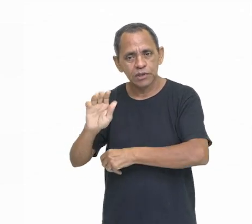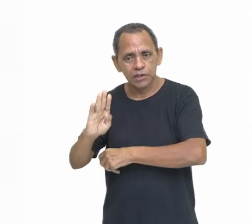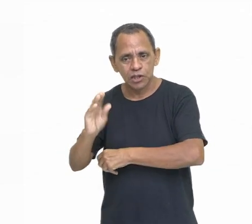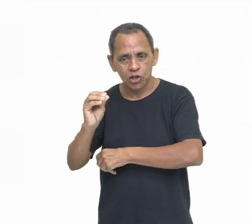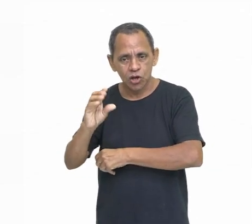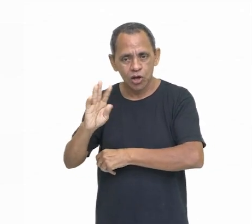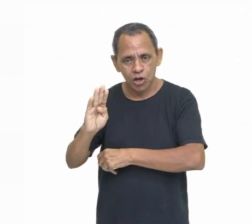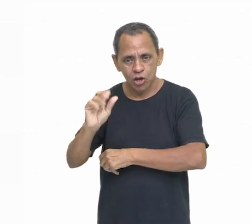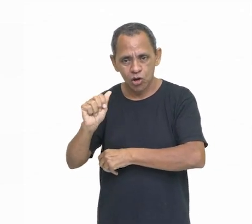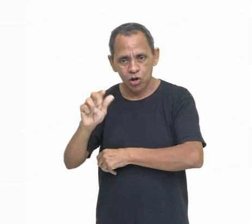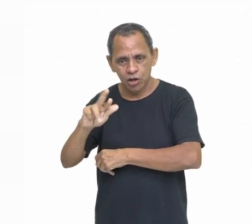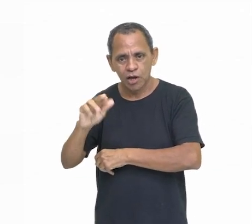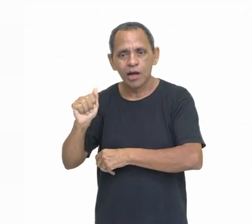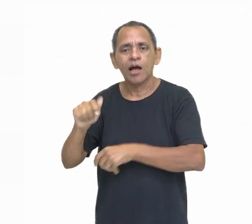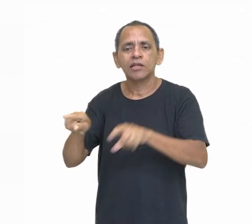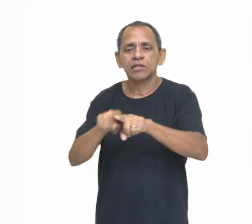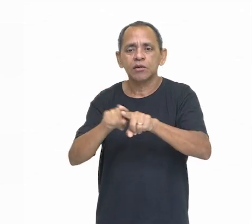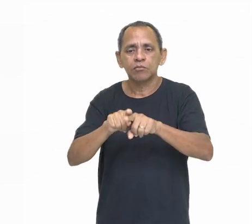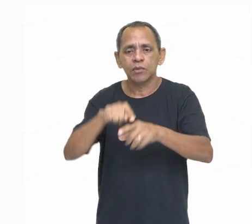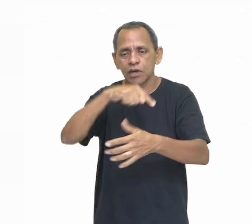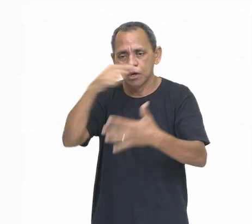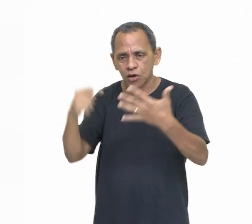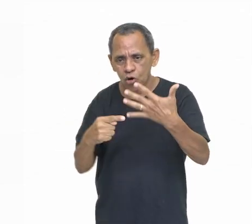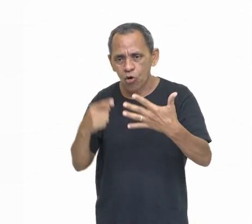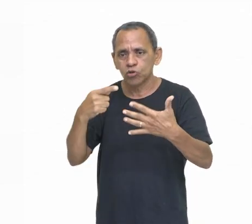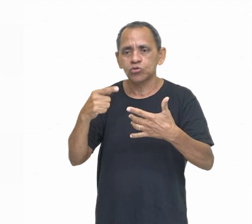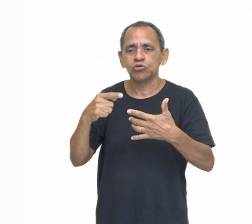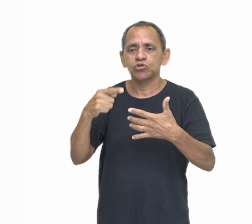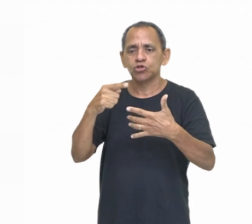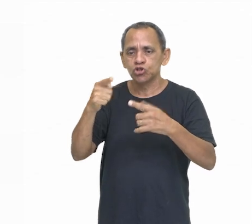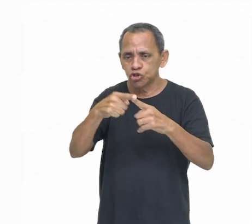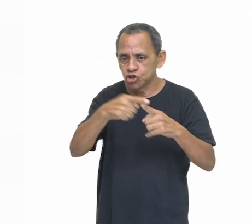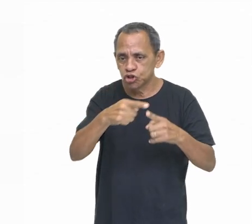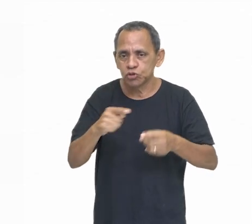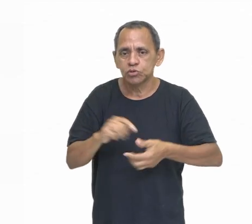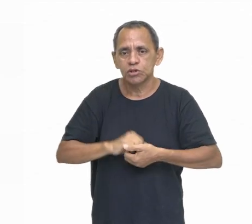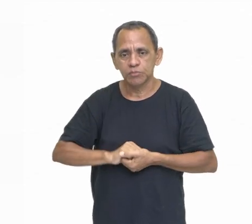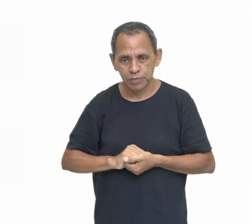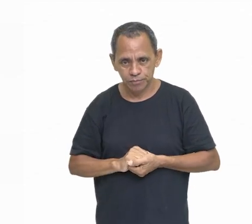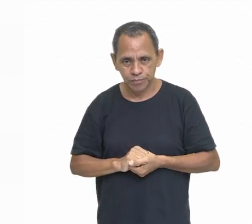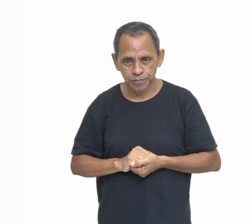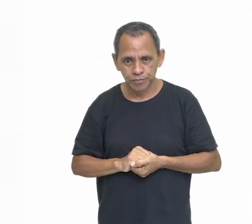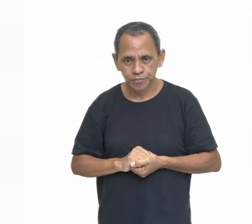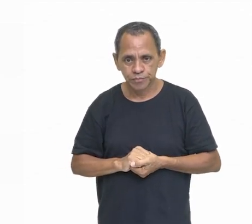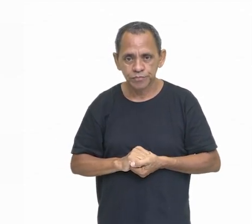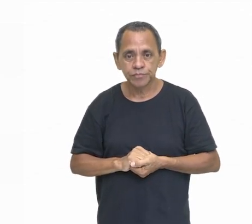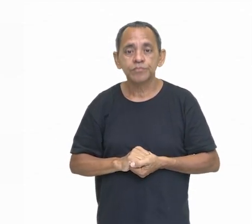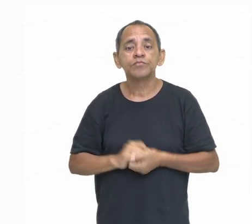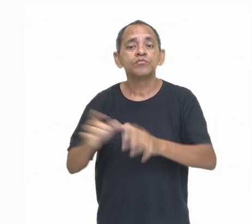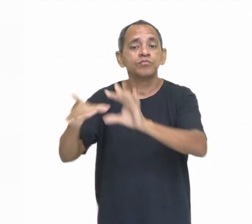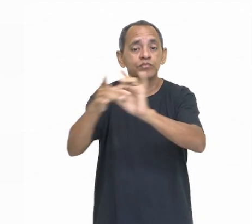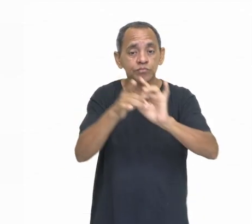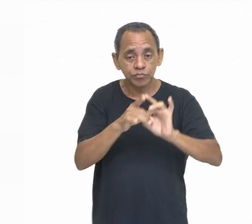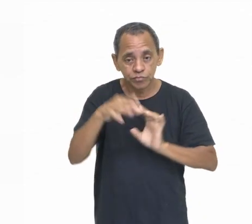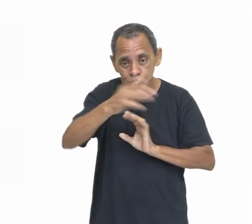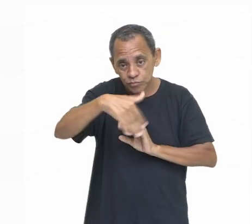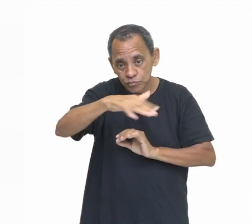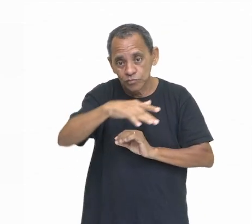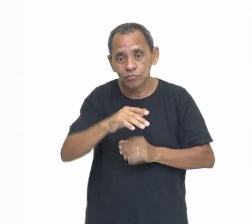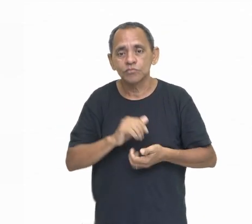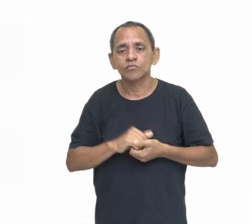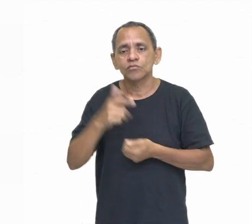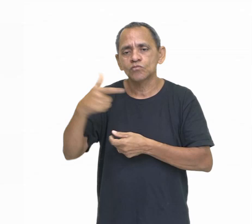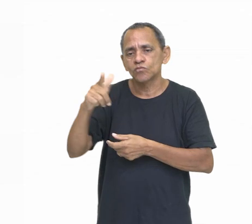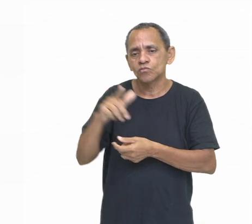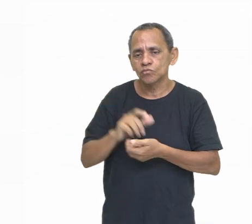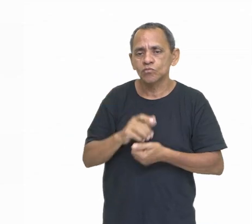cacau. O comércio também era importante, com rotas que ligavam diferentes regiões do império e facilitavam a